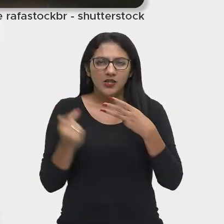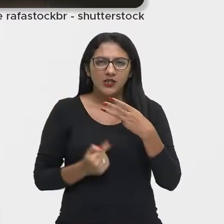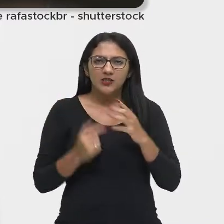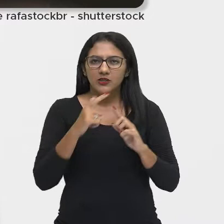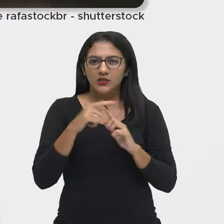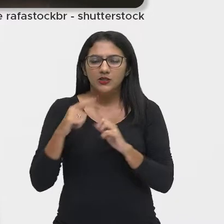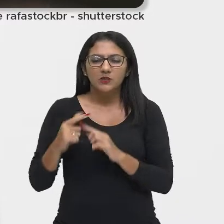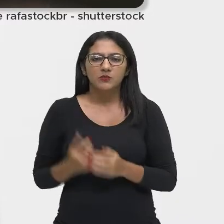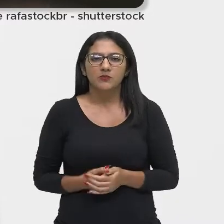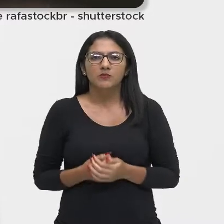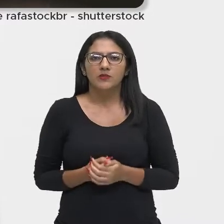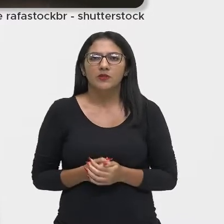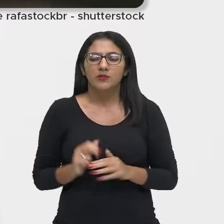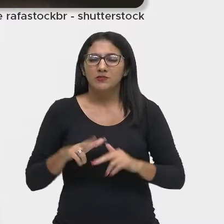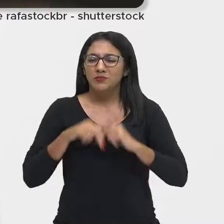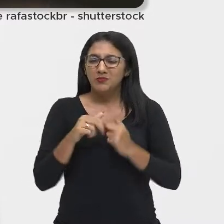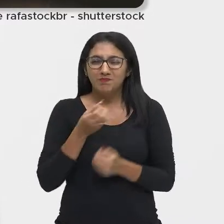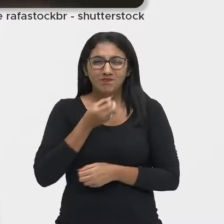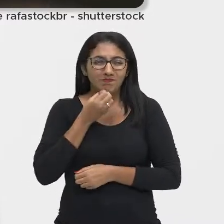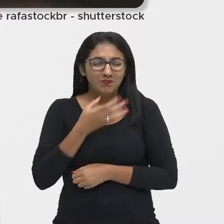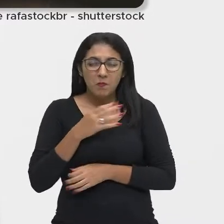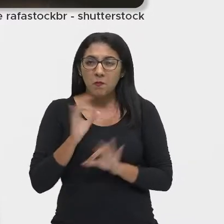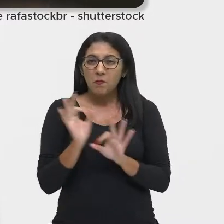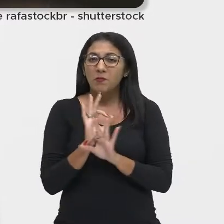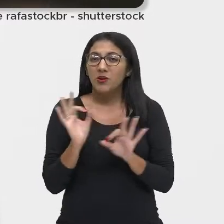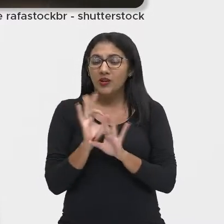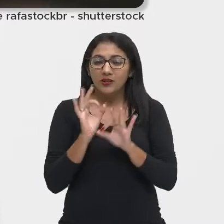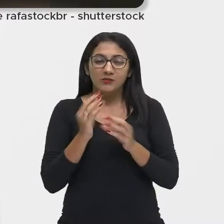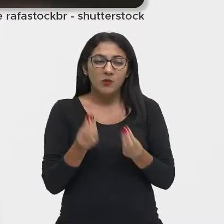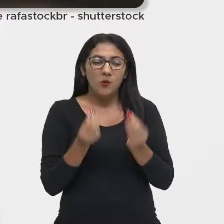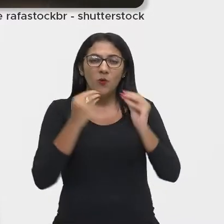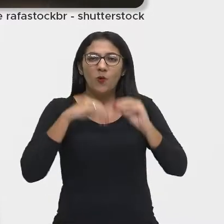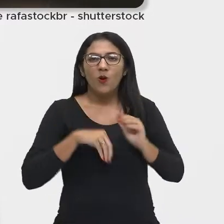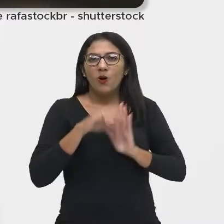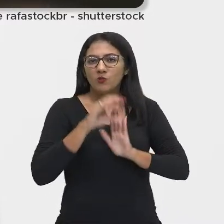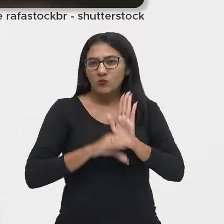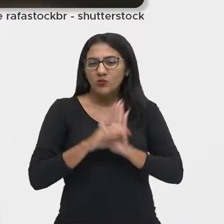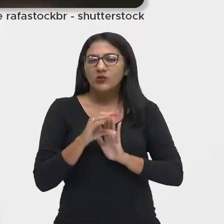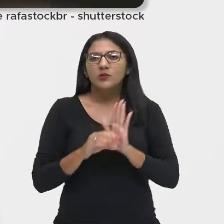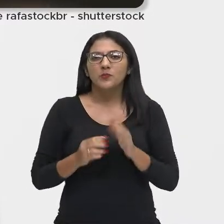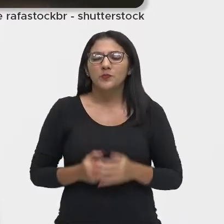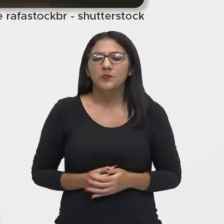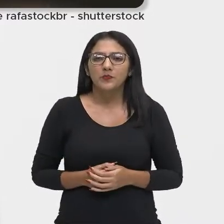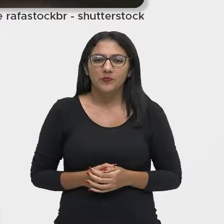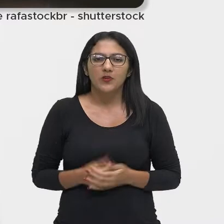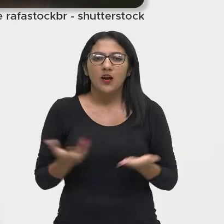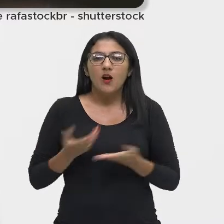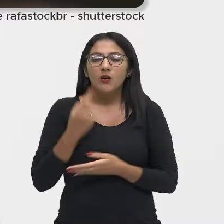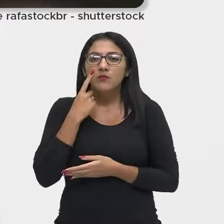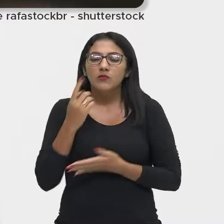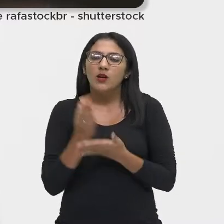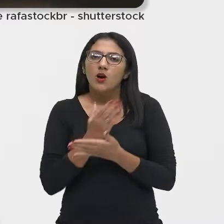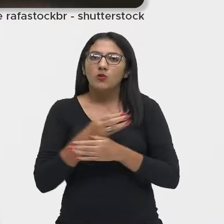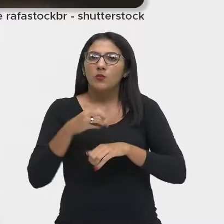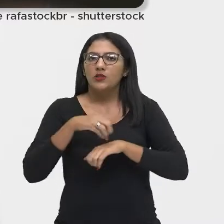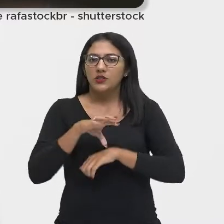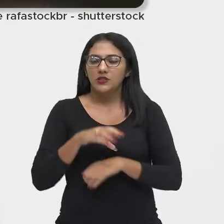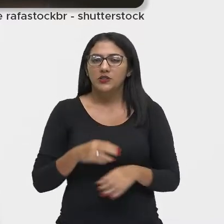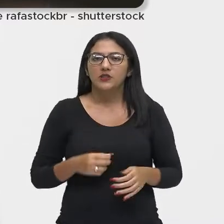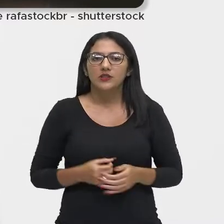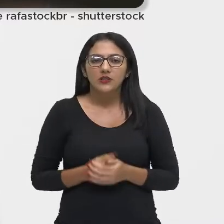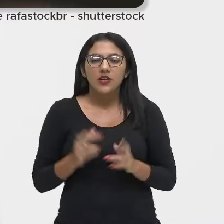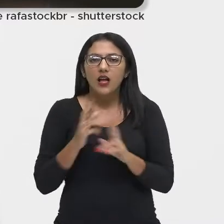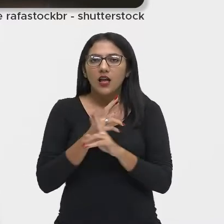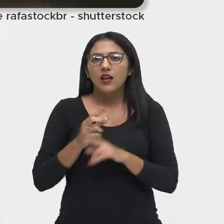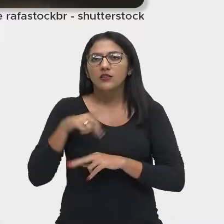elfodaluadourada@email.com. Então não convém colocar esse tipo de e-mail para te representar, certo? Vamos ver algumas dicas do nosso Ribeirinho em